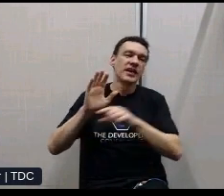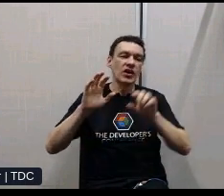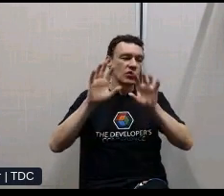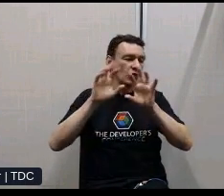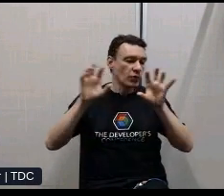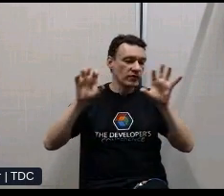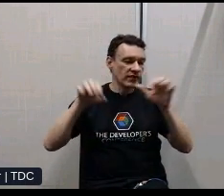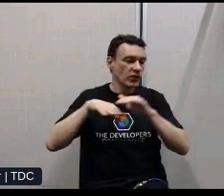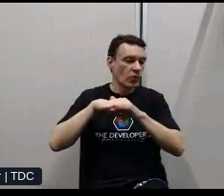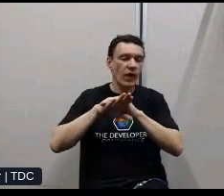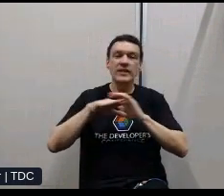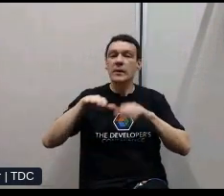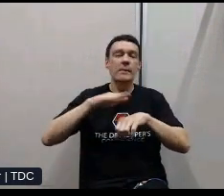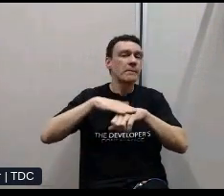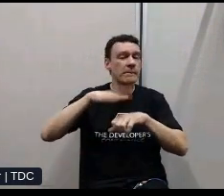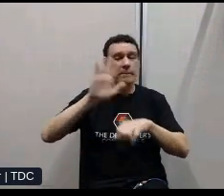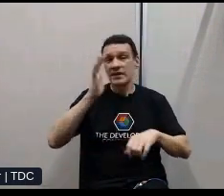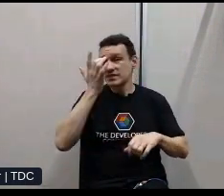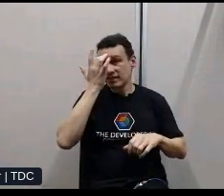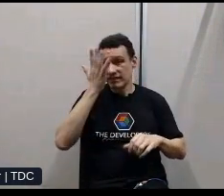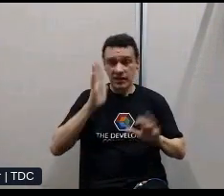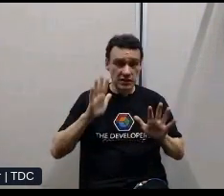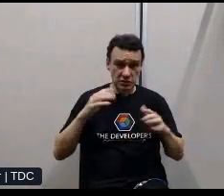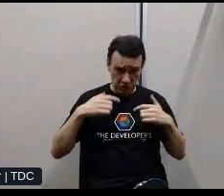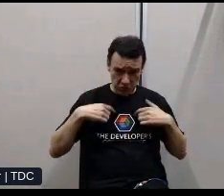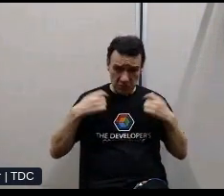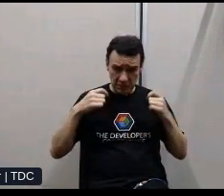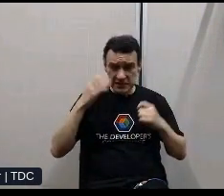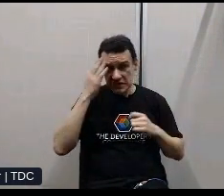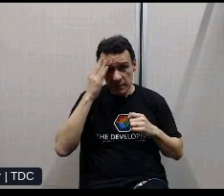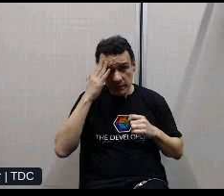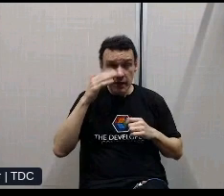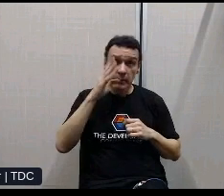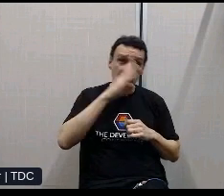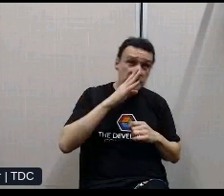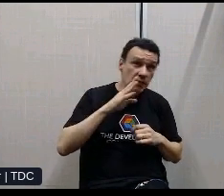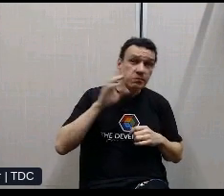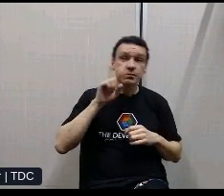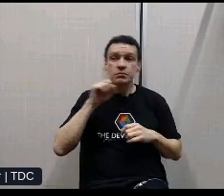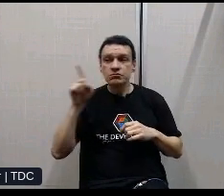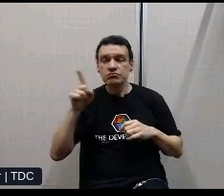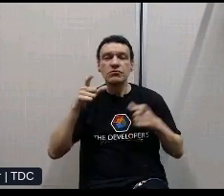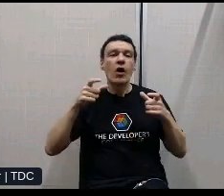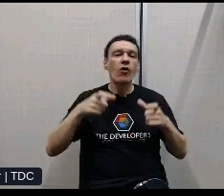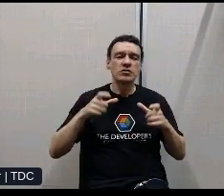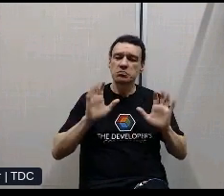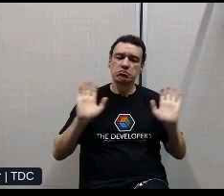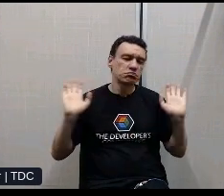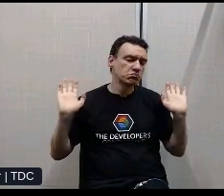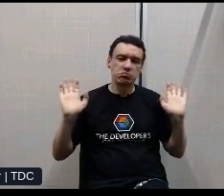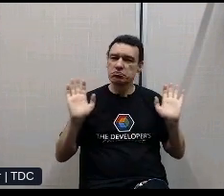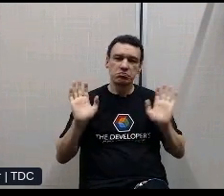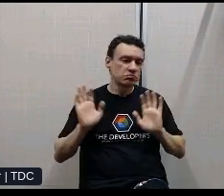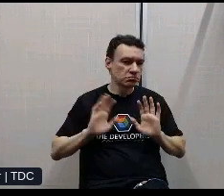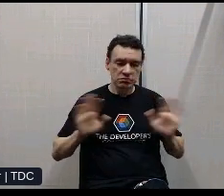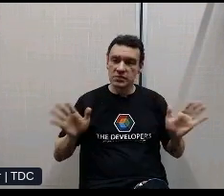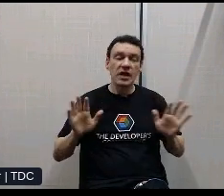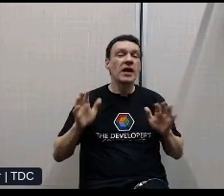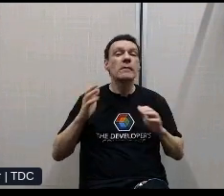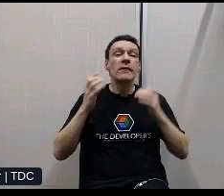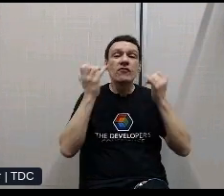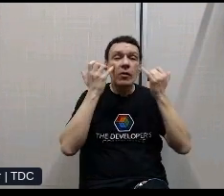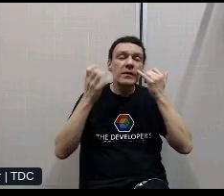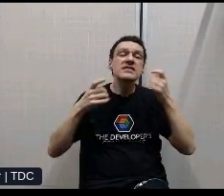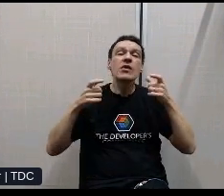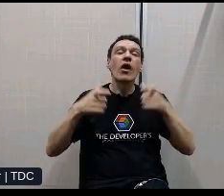Então, não preciso saber se está no Brasil, se está nos Estados Unidos ou em qualquer outro país. Simplesmente, minha informação está na nuvem. Igual a gente tem